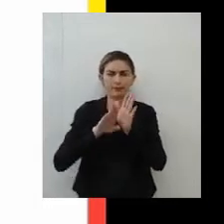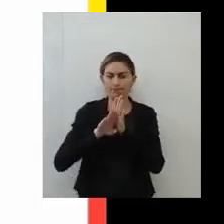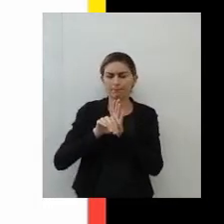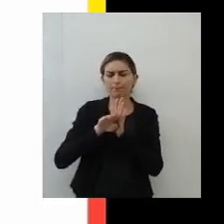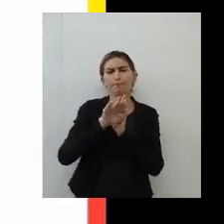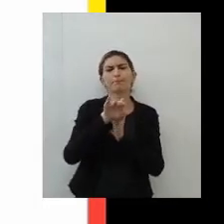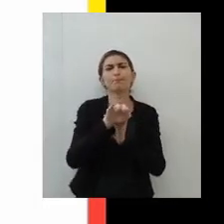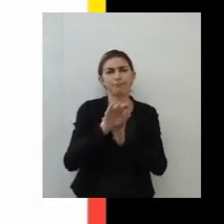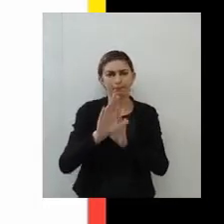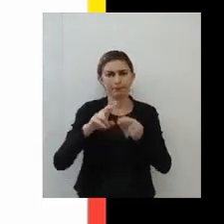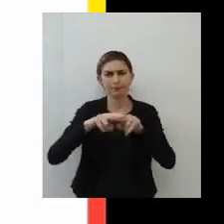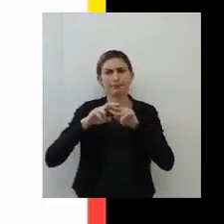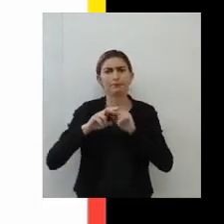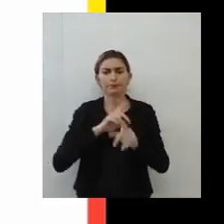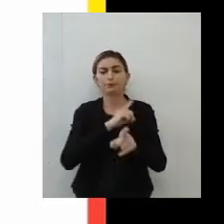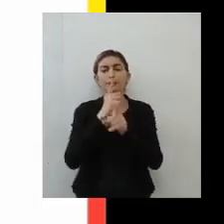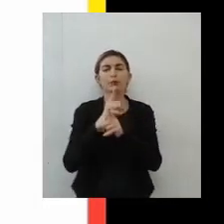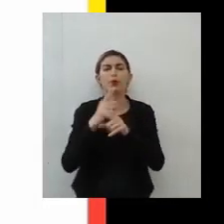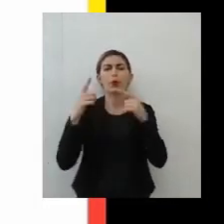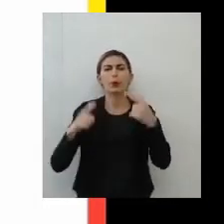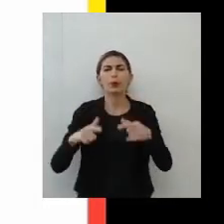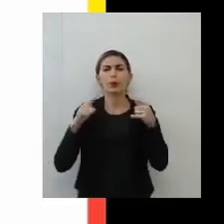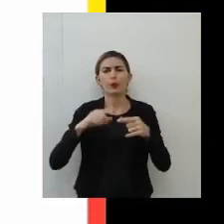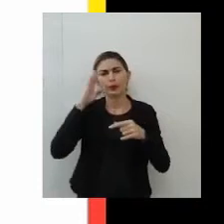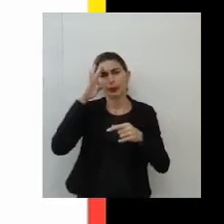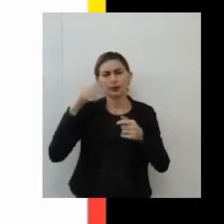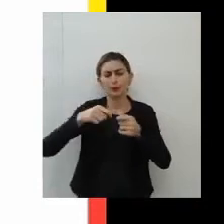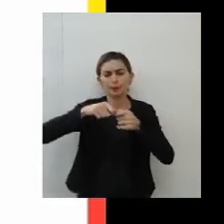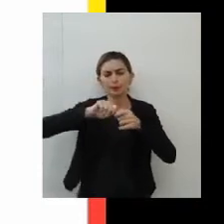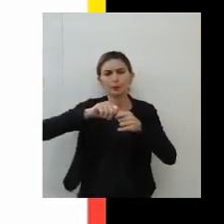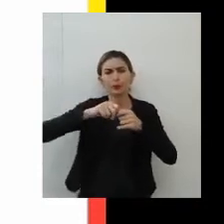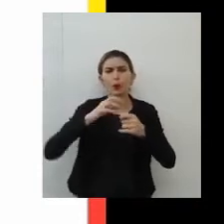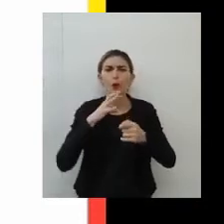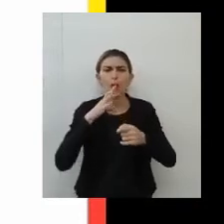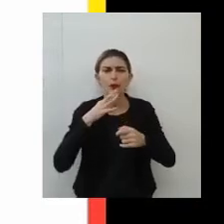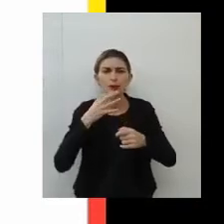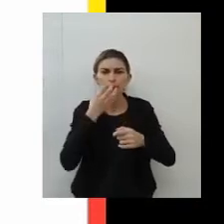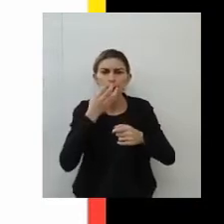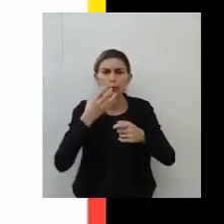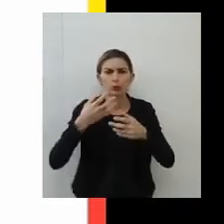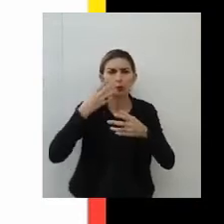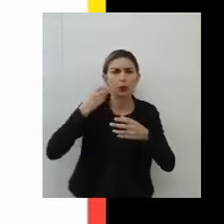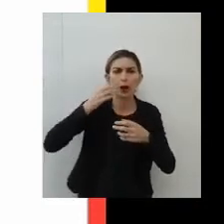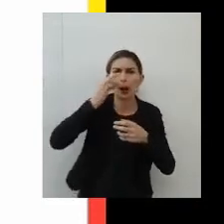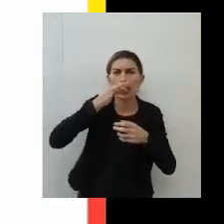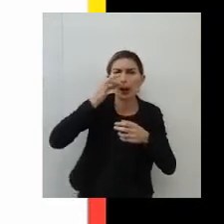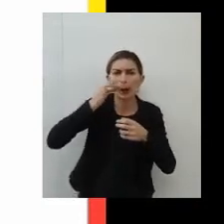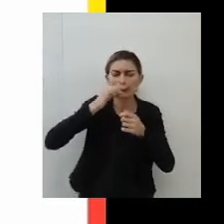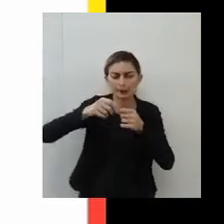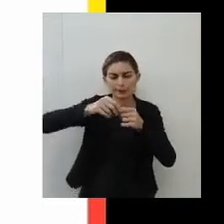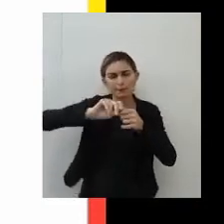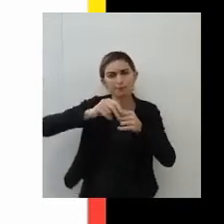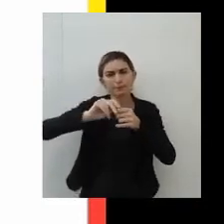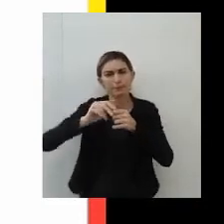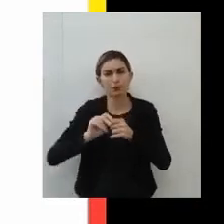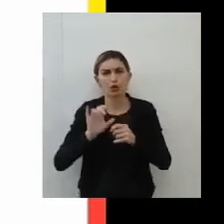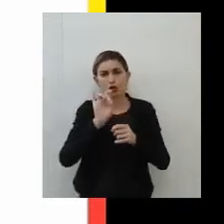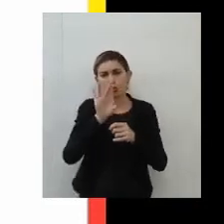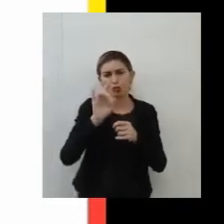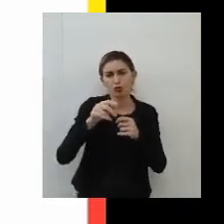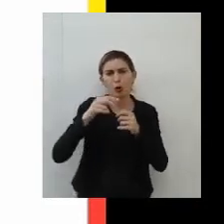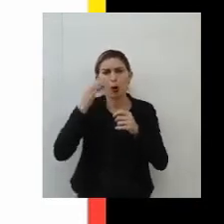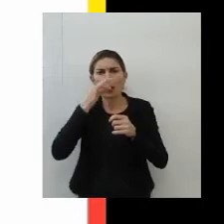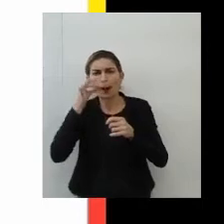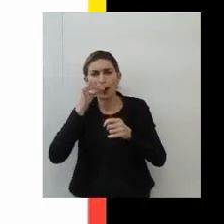pestis, que é encontrada principalmente em pulgas que ficam em ratos contaminados. Não só em ratos,